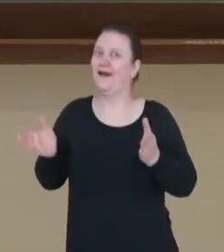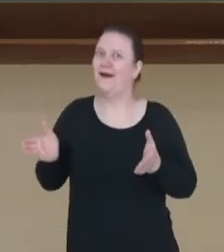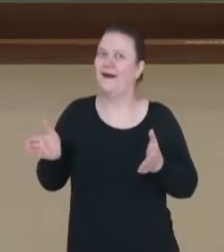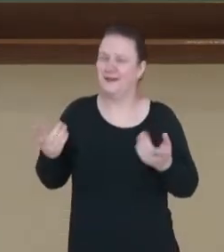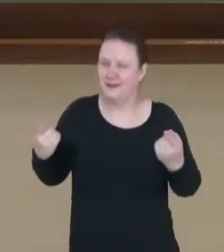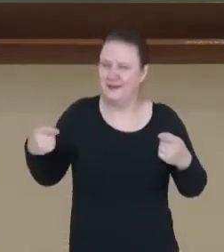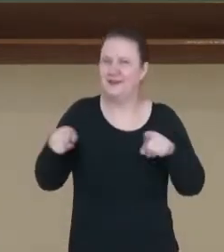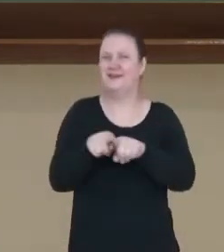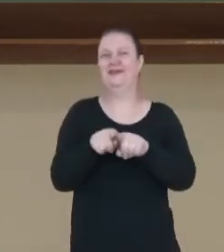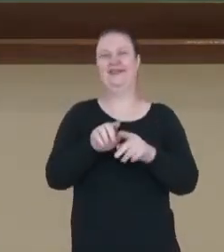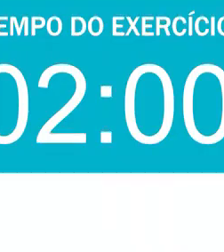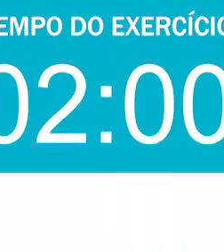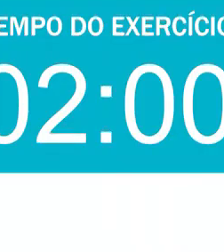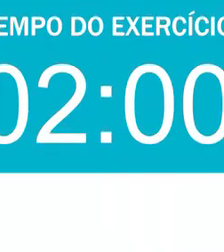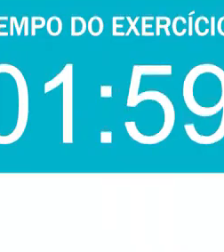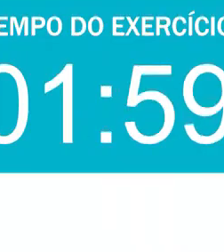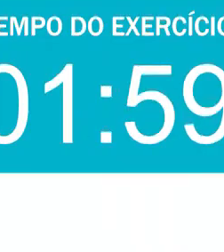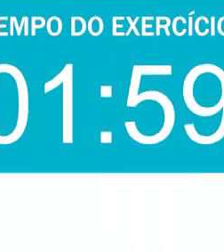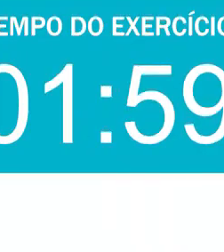já volto.